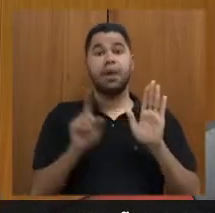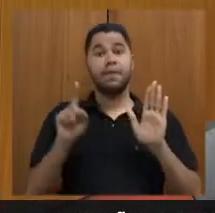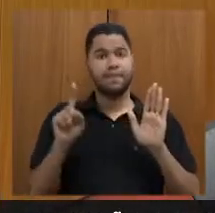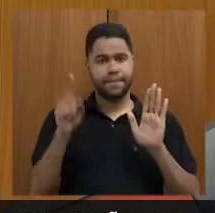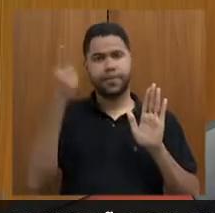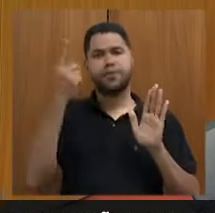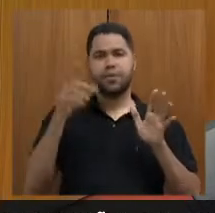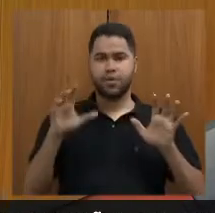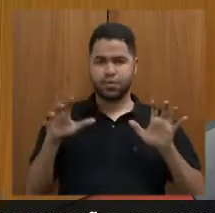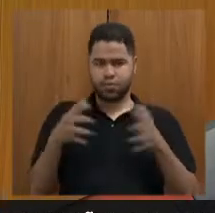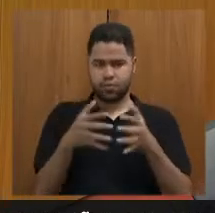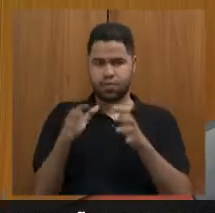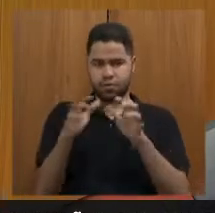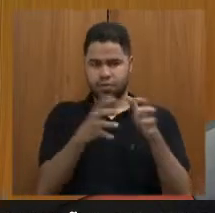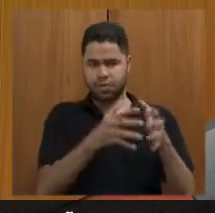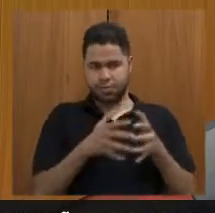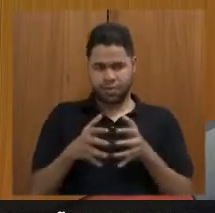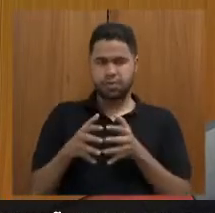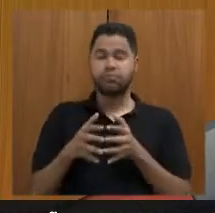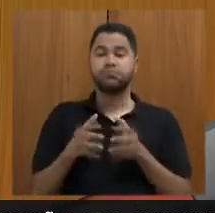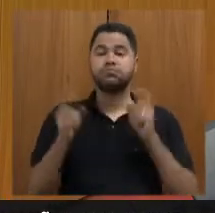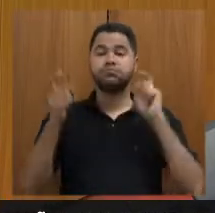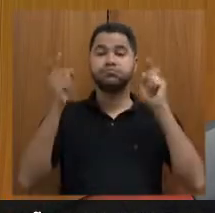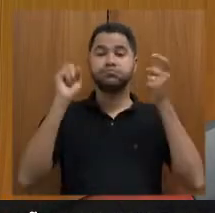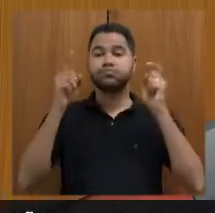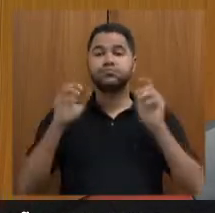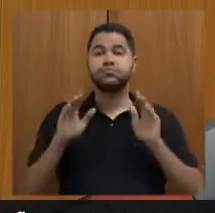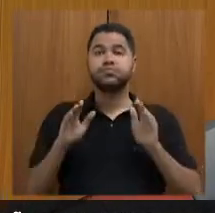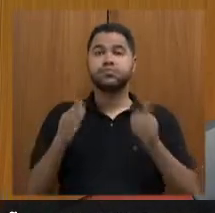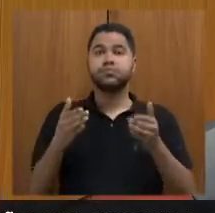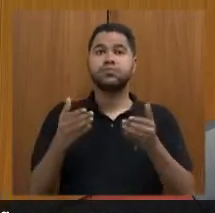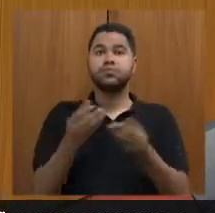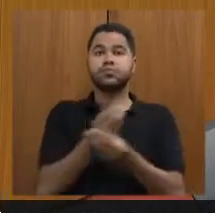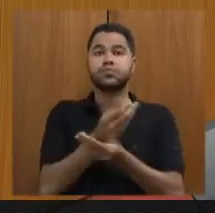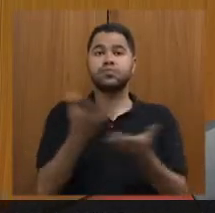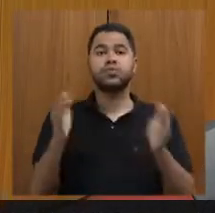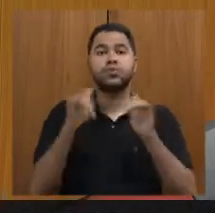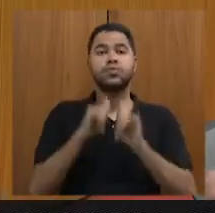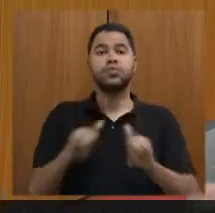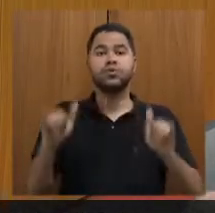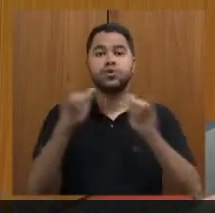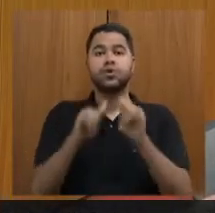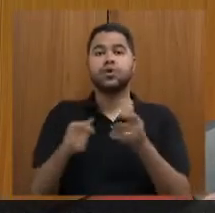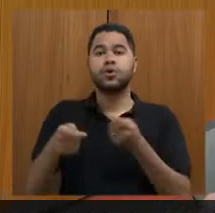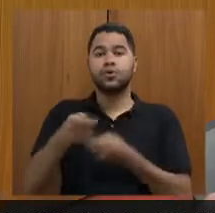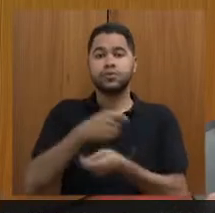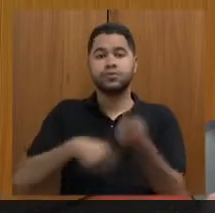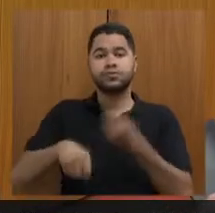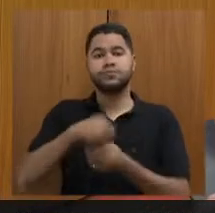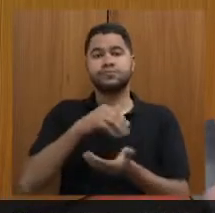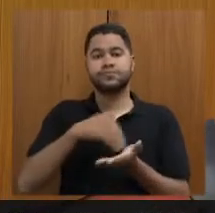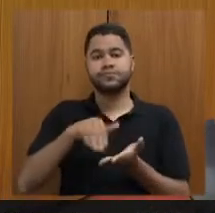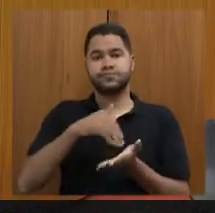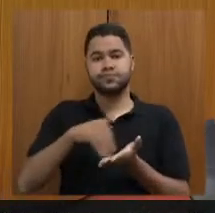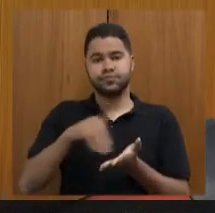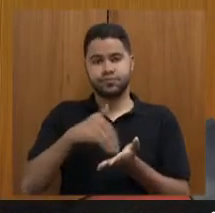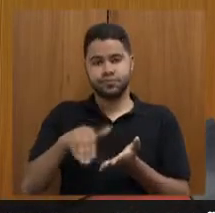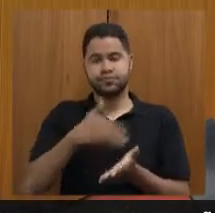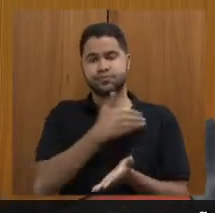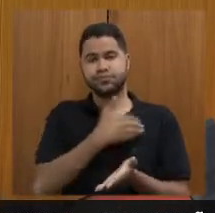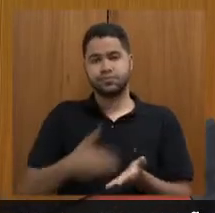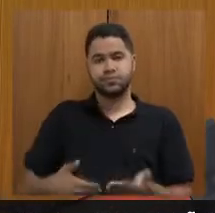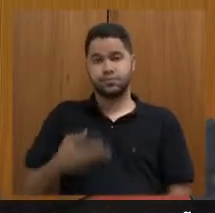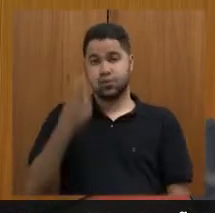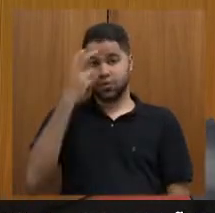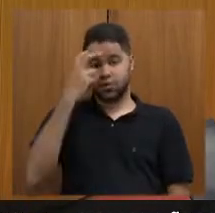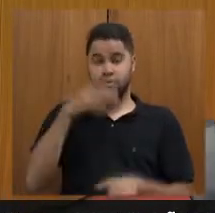conjunta das comissões. Essa reunião se destina a prestar informações sobre a gestão da Secretaria de Estado de Cultura